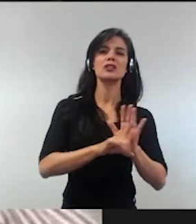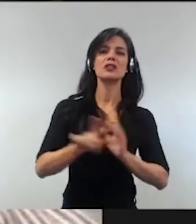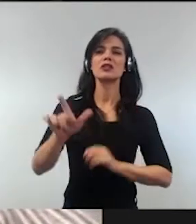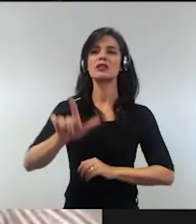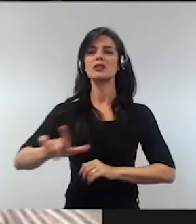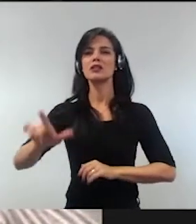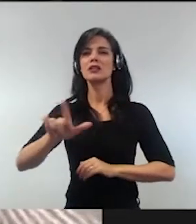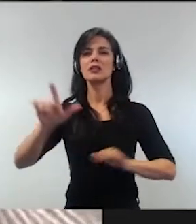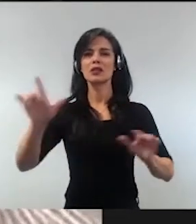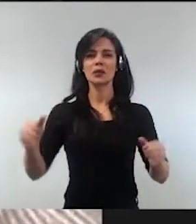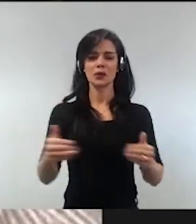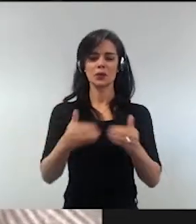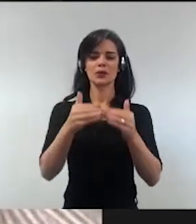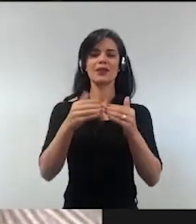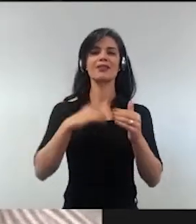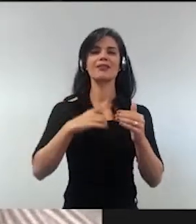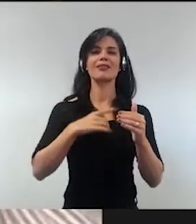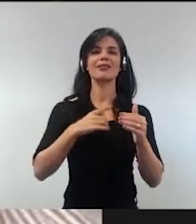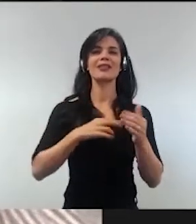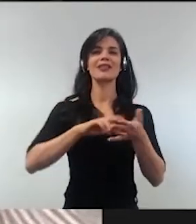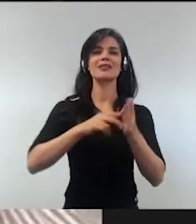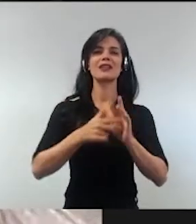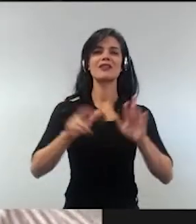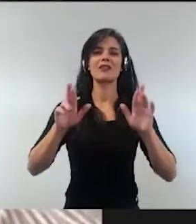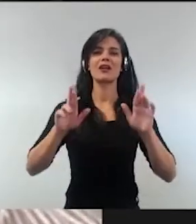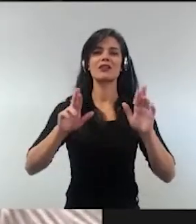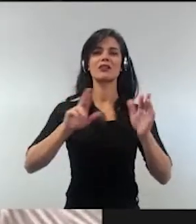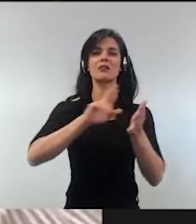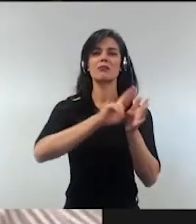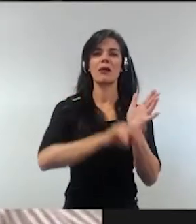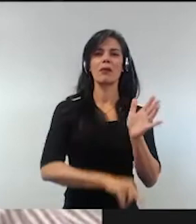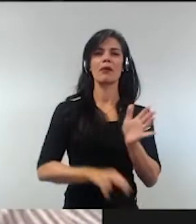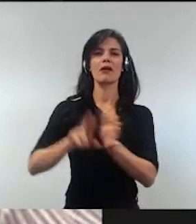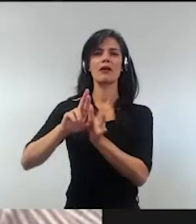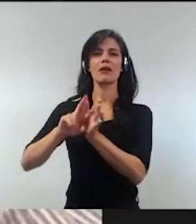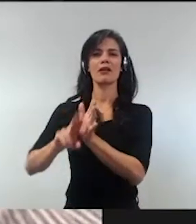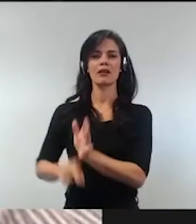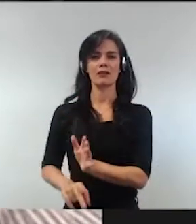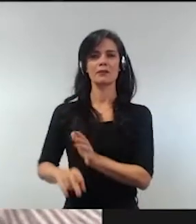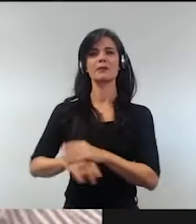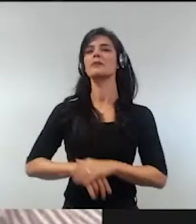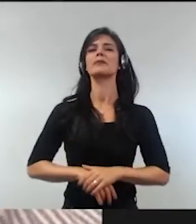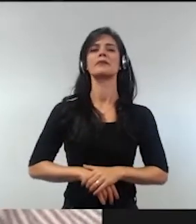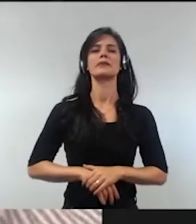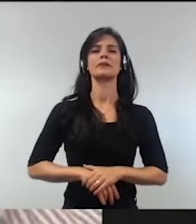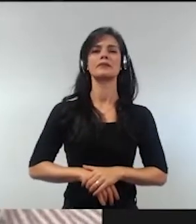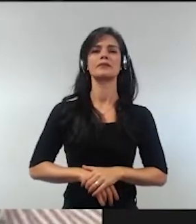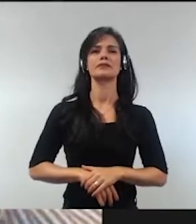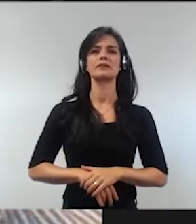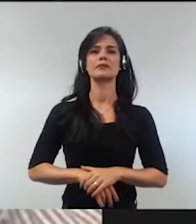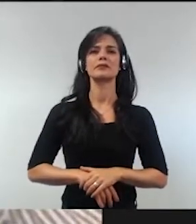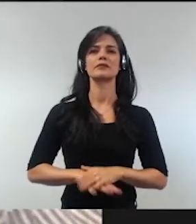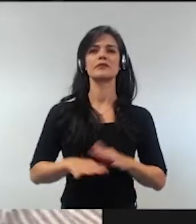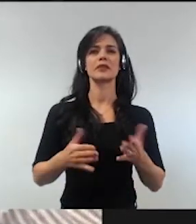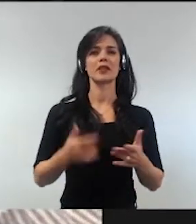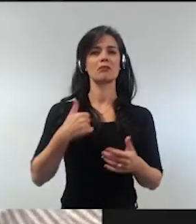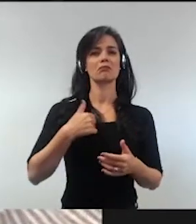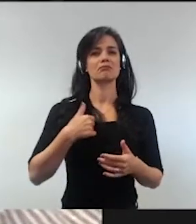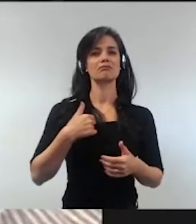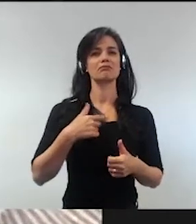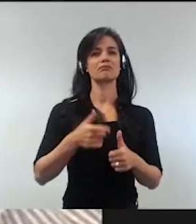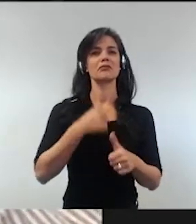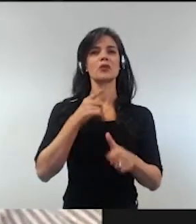tem muitos sentidos. E eu vou partir do ponto de vista da arte,